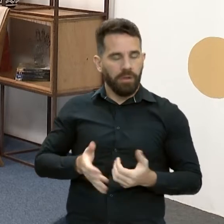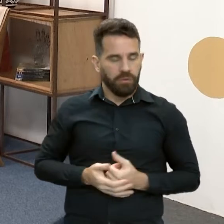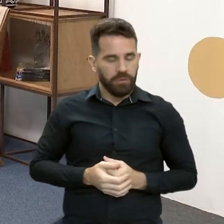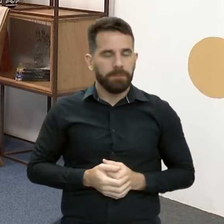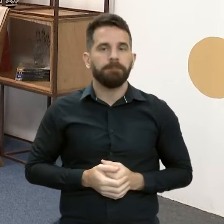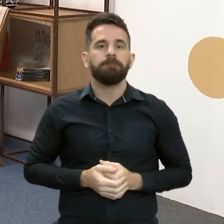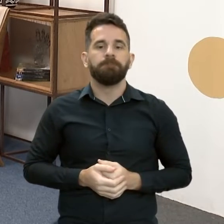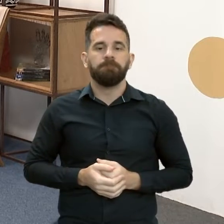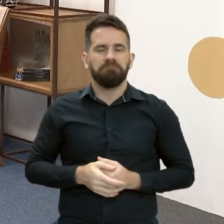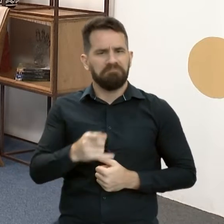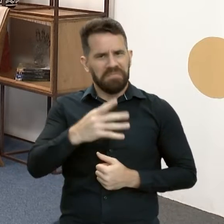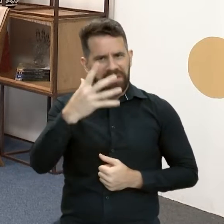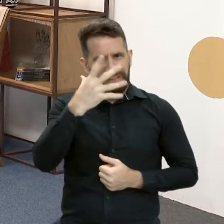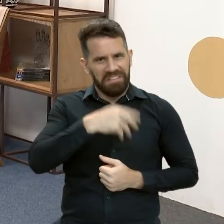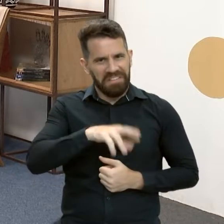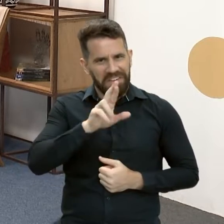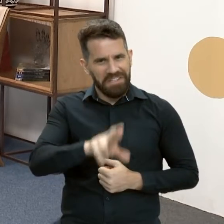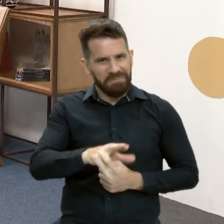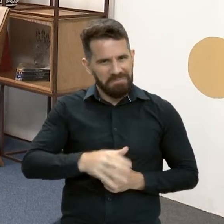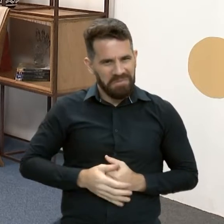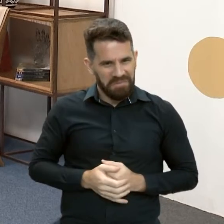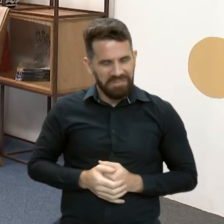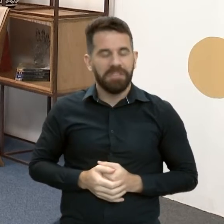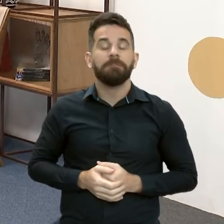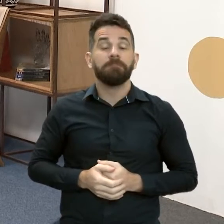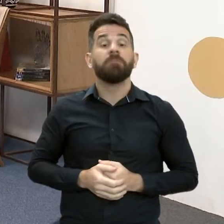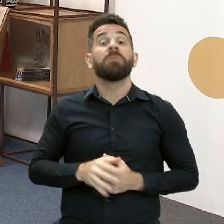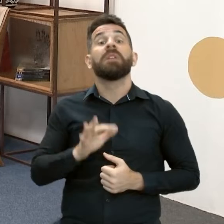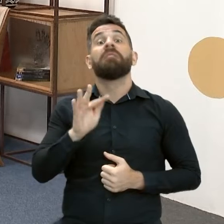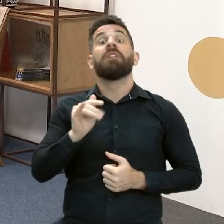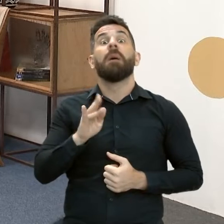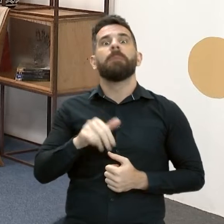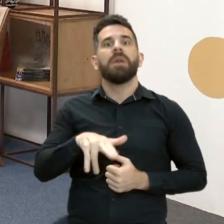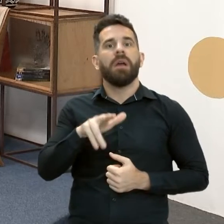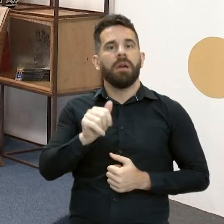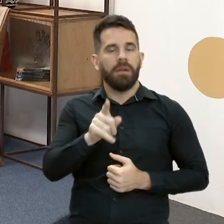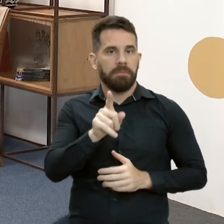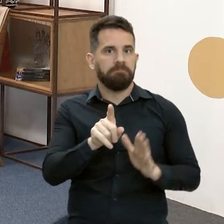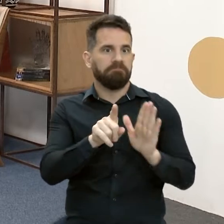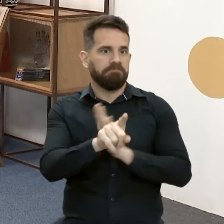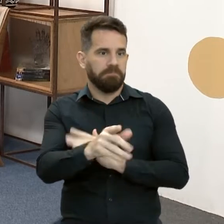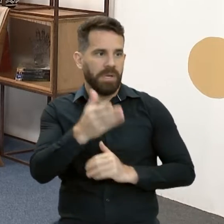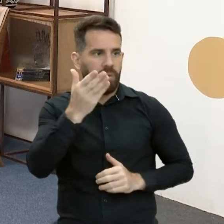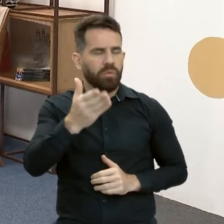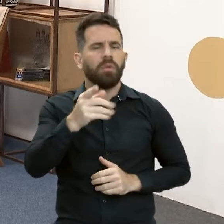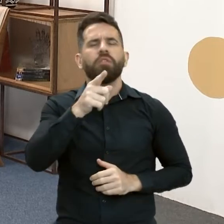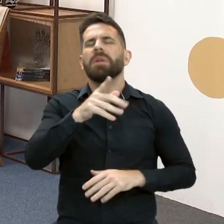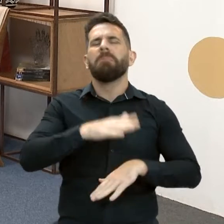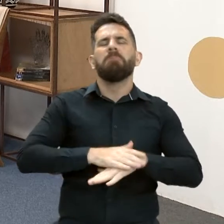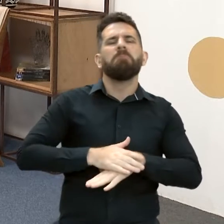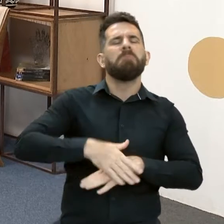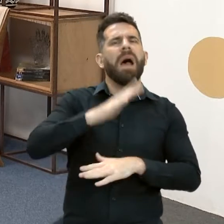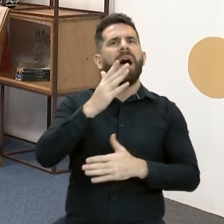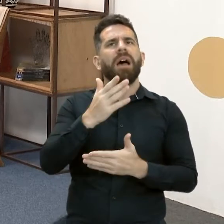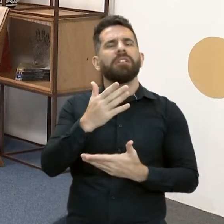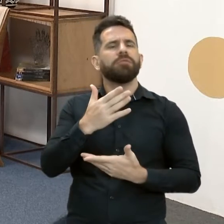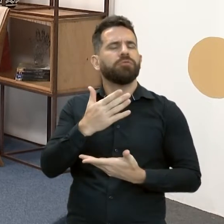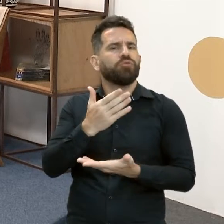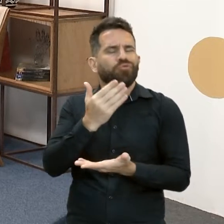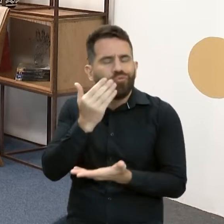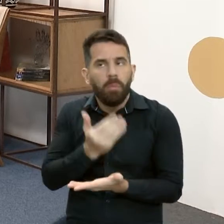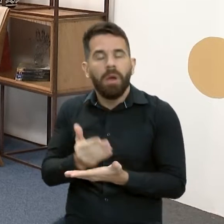Fabiana, queria que você começasse falando um pouco o que mais te encantou para que pesquisasse sobre